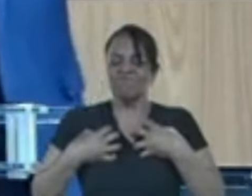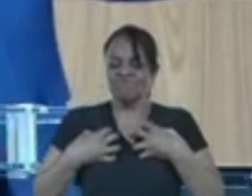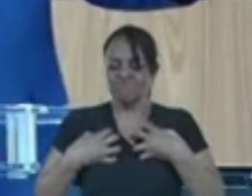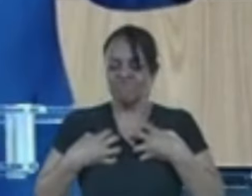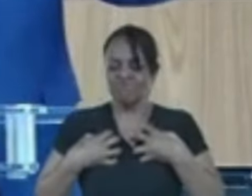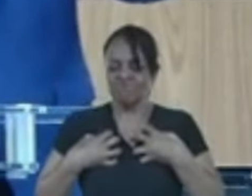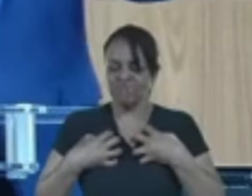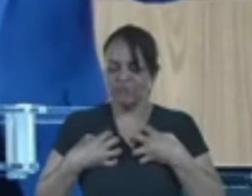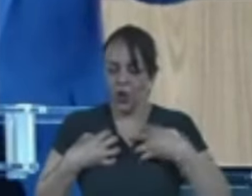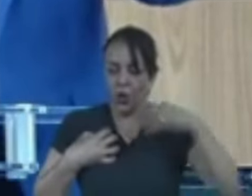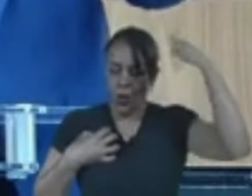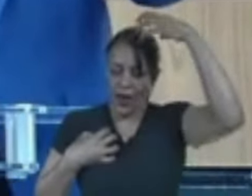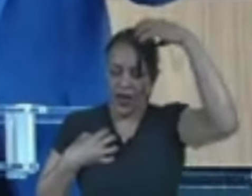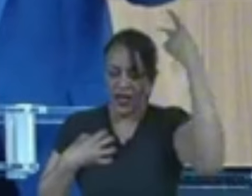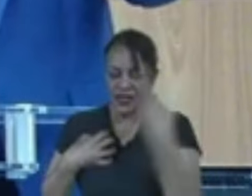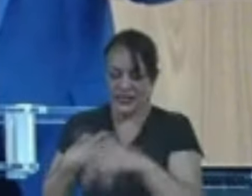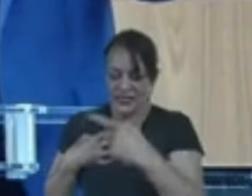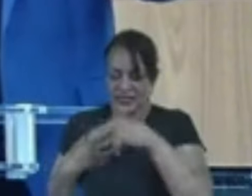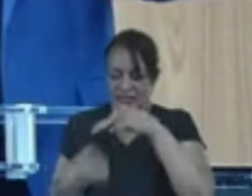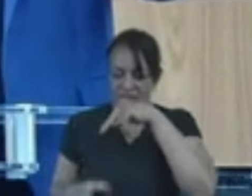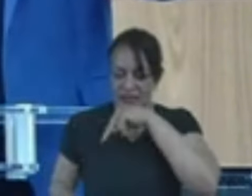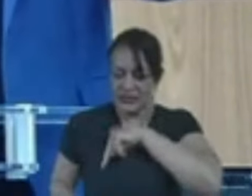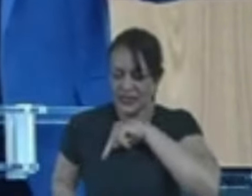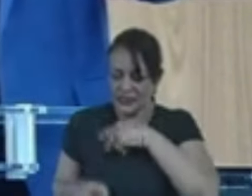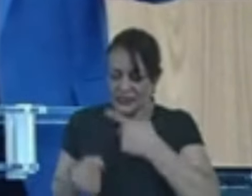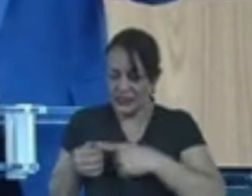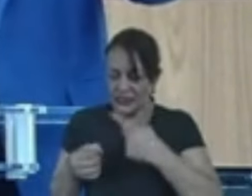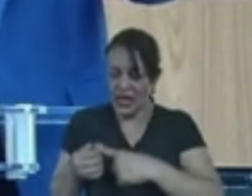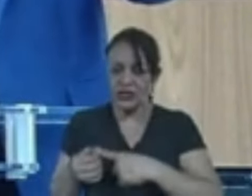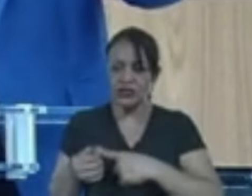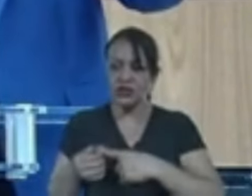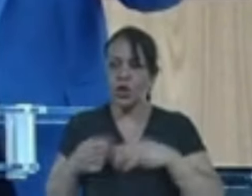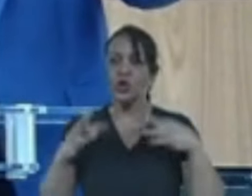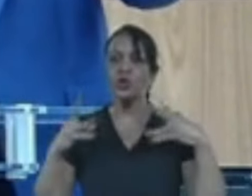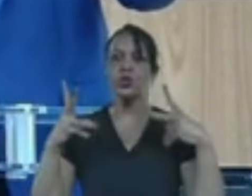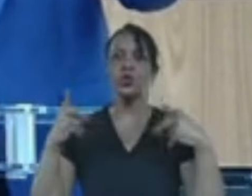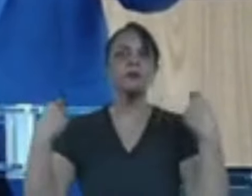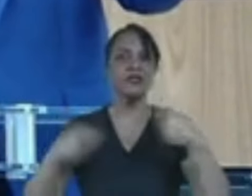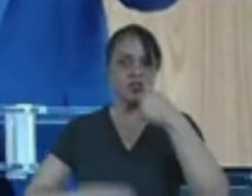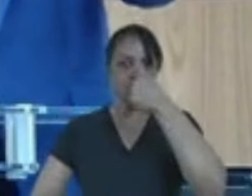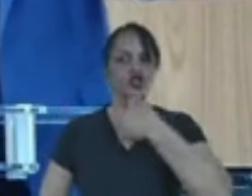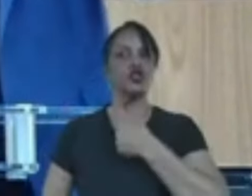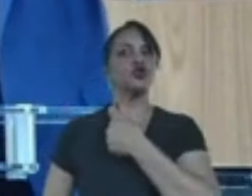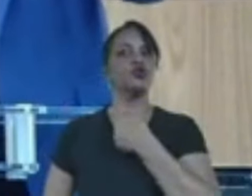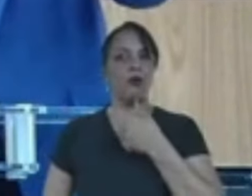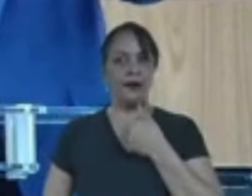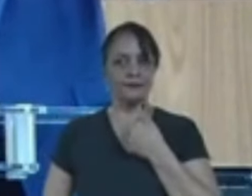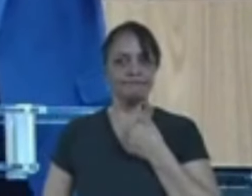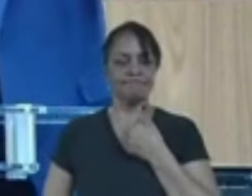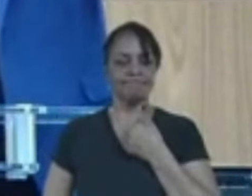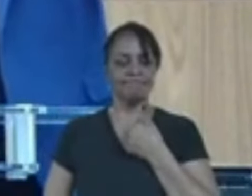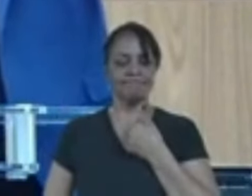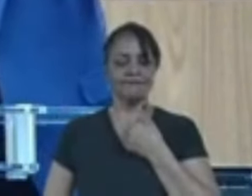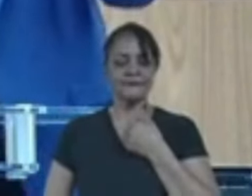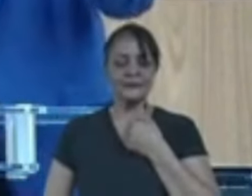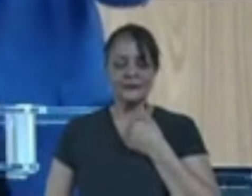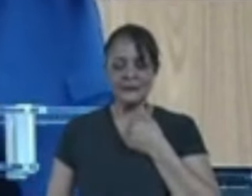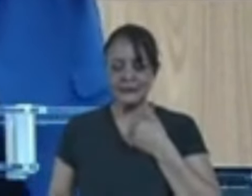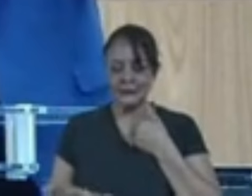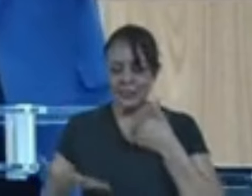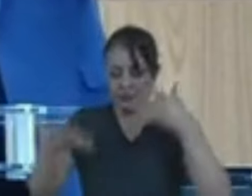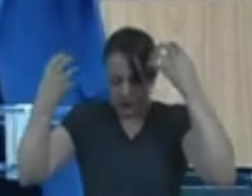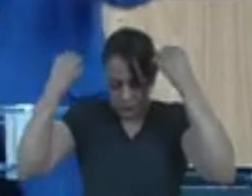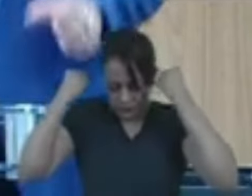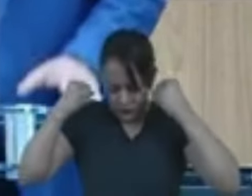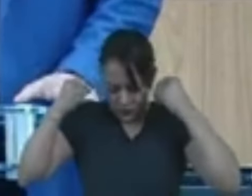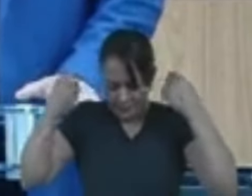jejuar. Vai todo mundo jejuar. A gente vai jejuar. E quando a gente jejuar, a gente vai se vestir de saco, vai